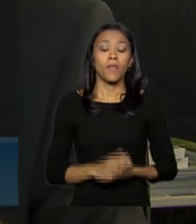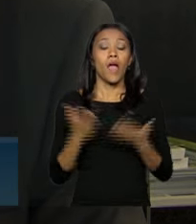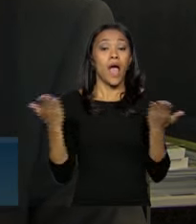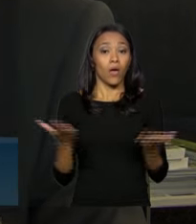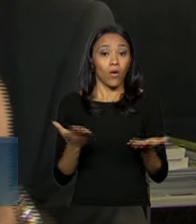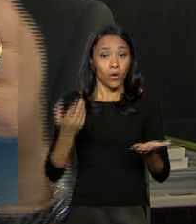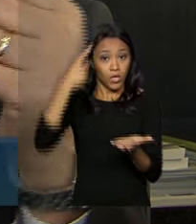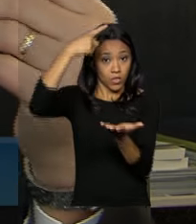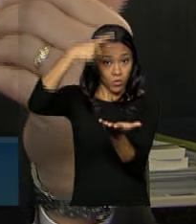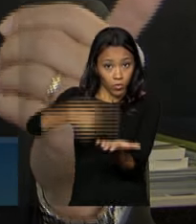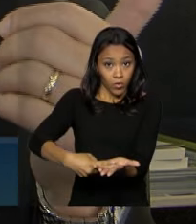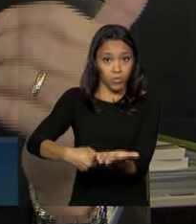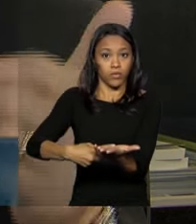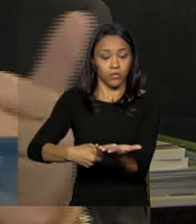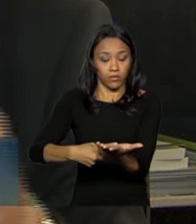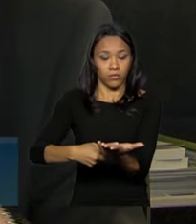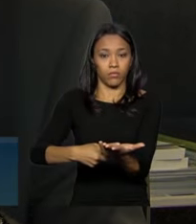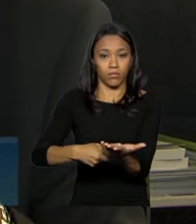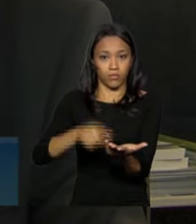este acordo,